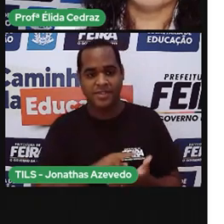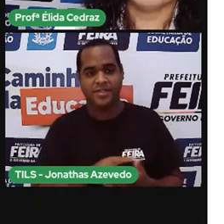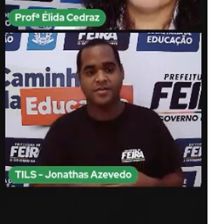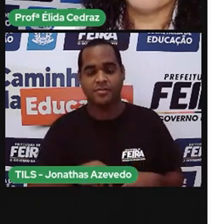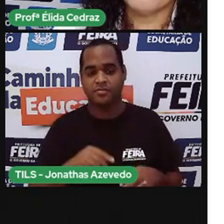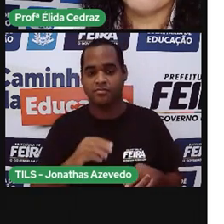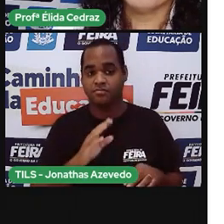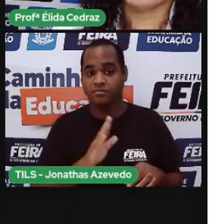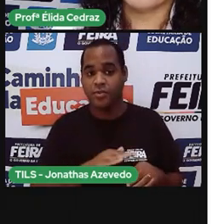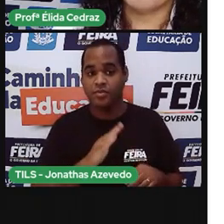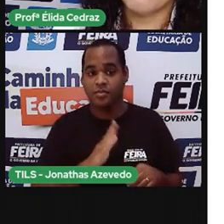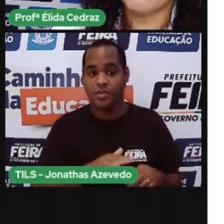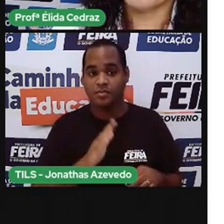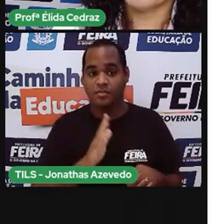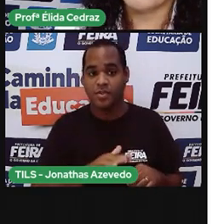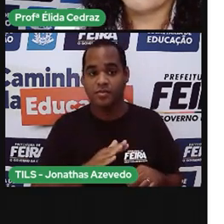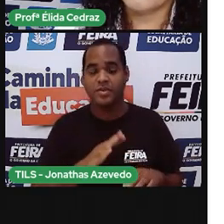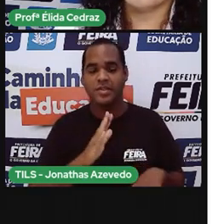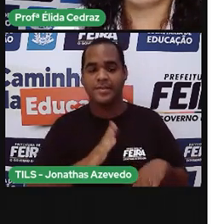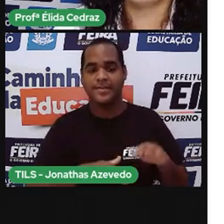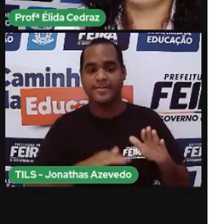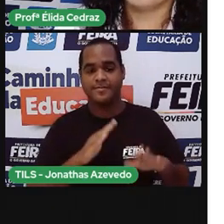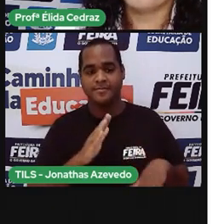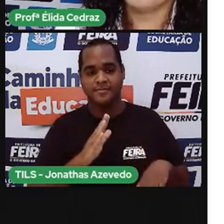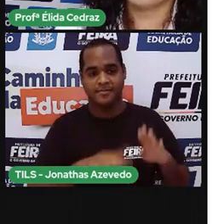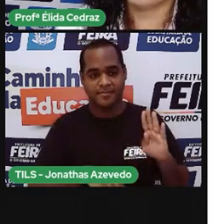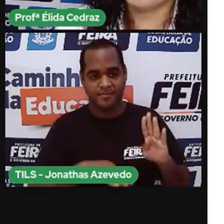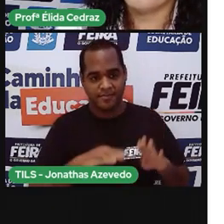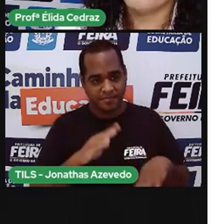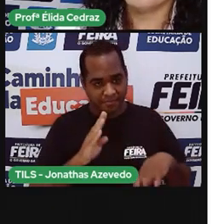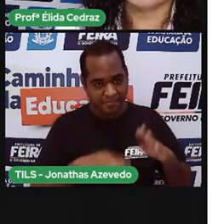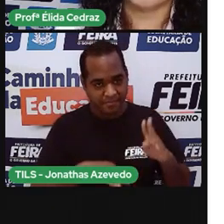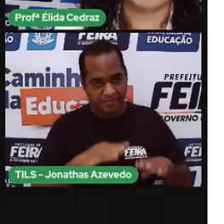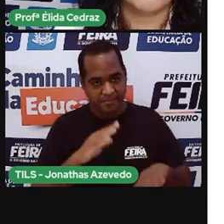Tum, tum, tum, tamborzinho.